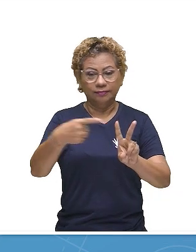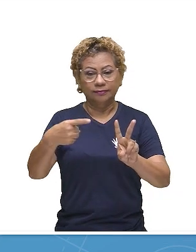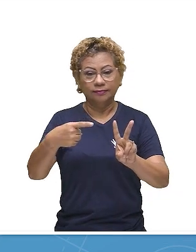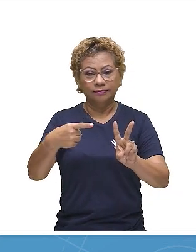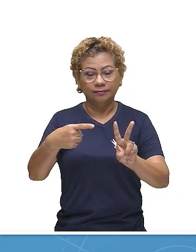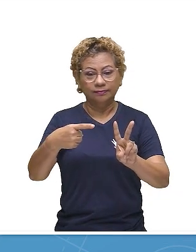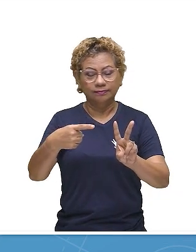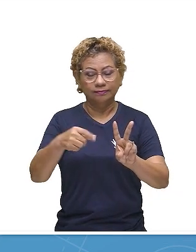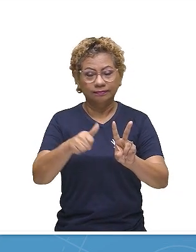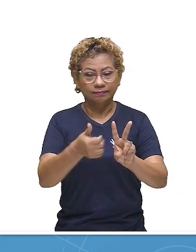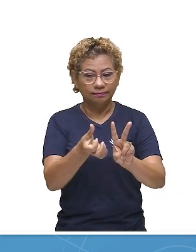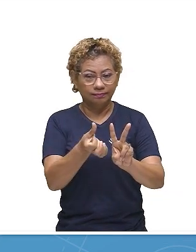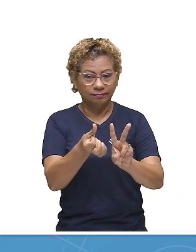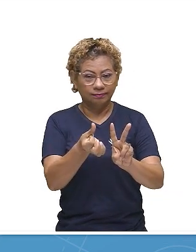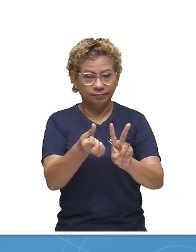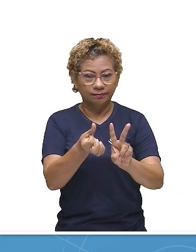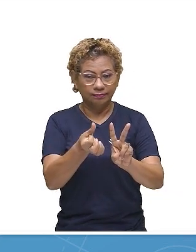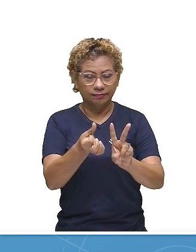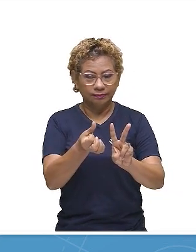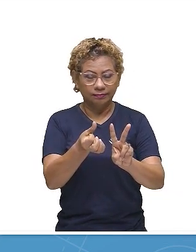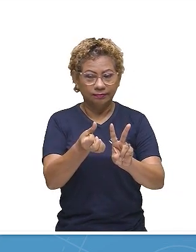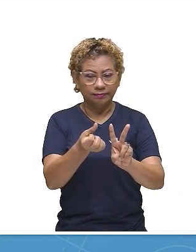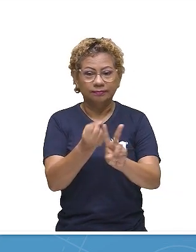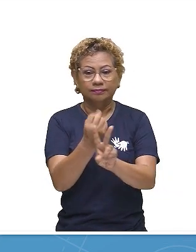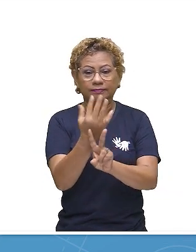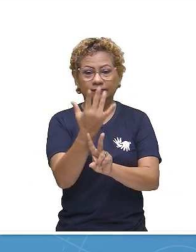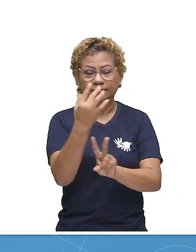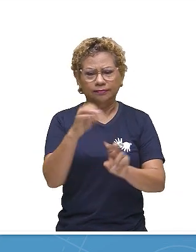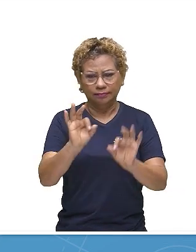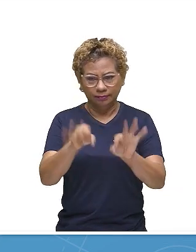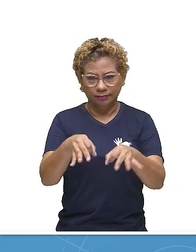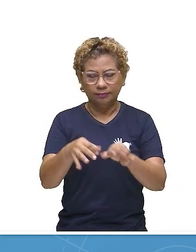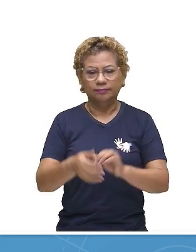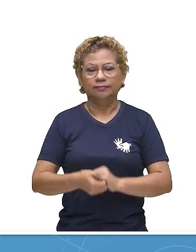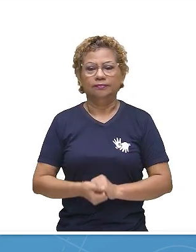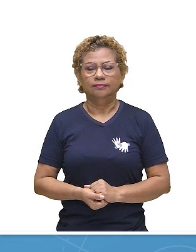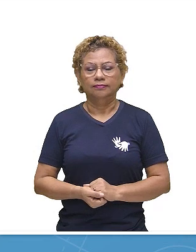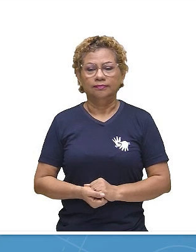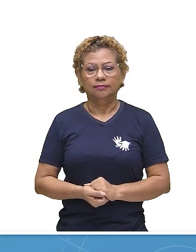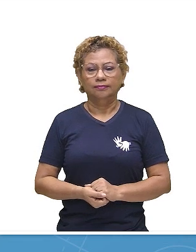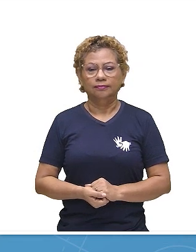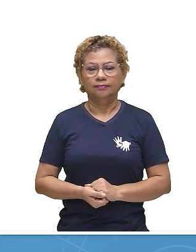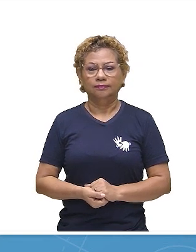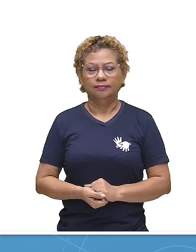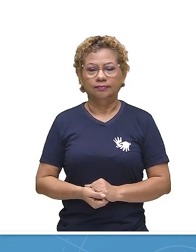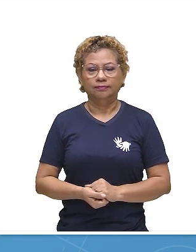é o 16, no caso aqui, a radiciação, certo? Pois bem,